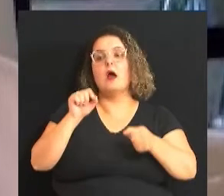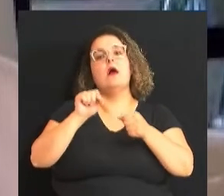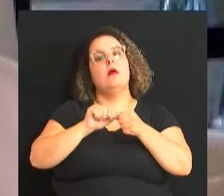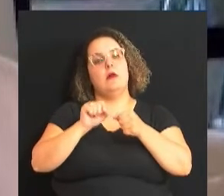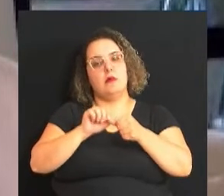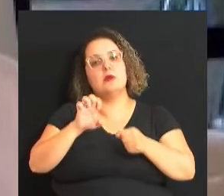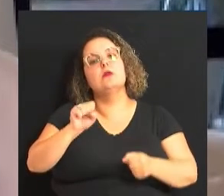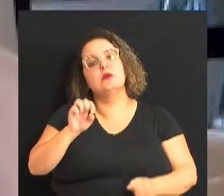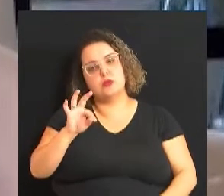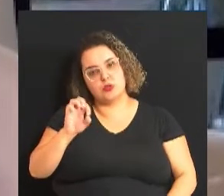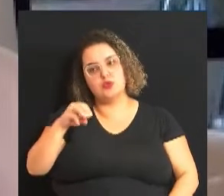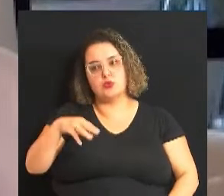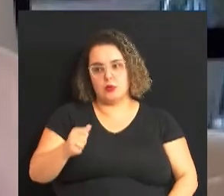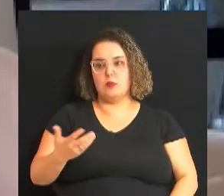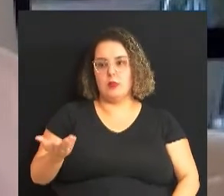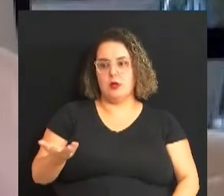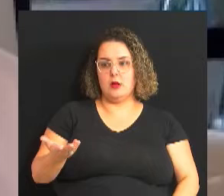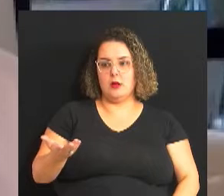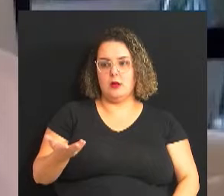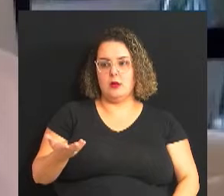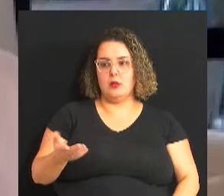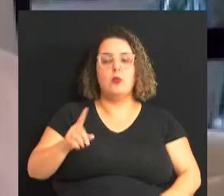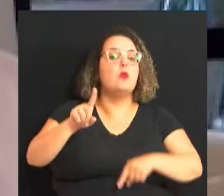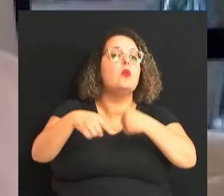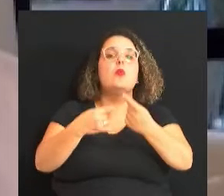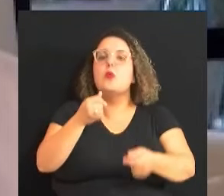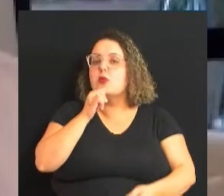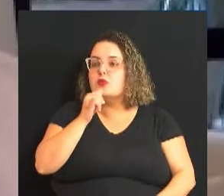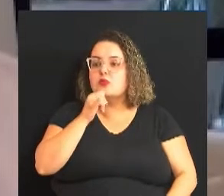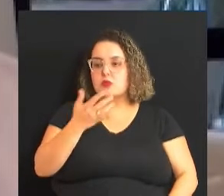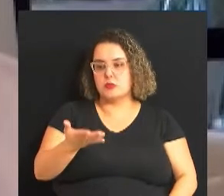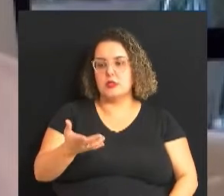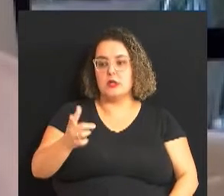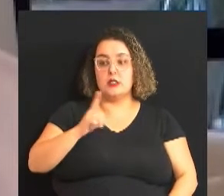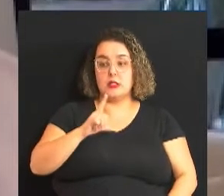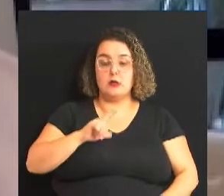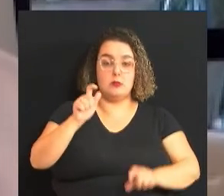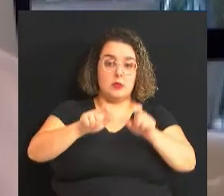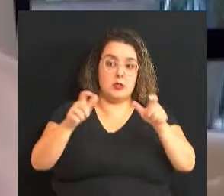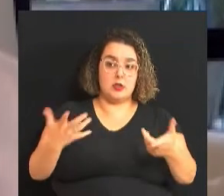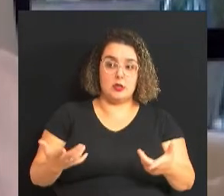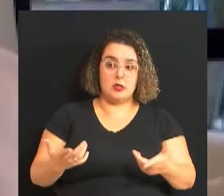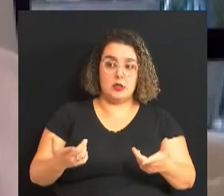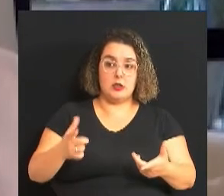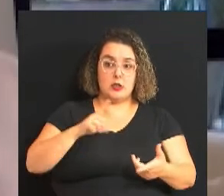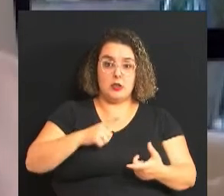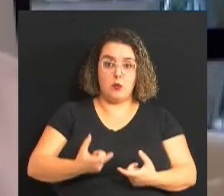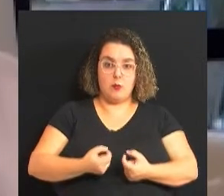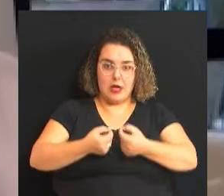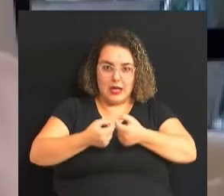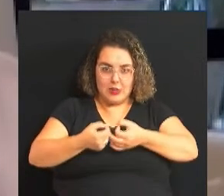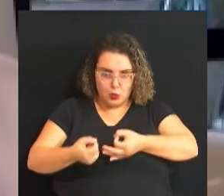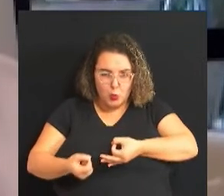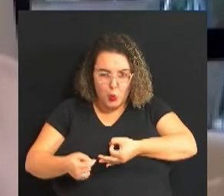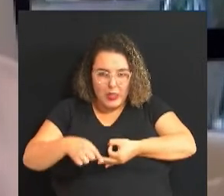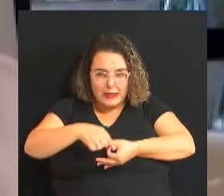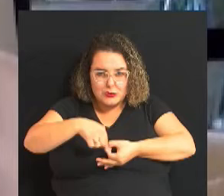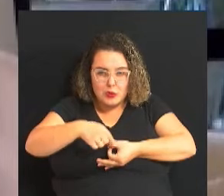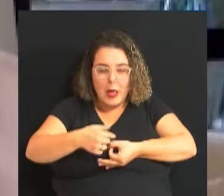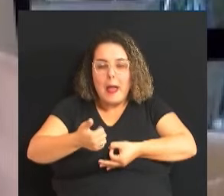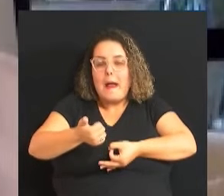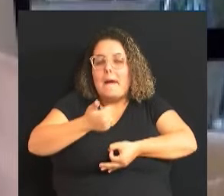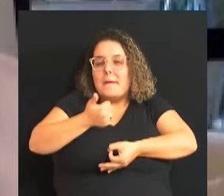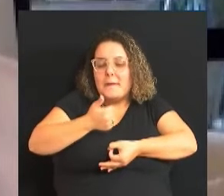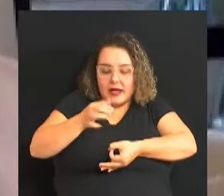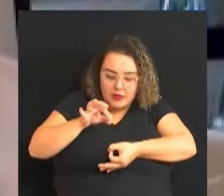estoma, entendeu? Vou te dar um outro exemplo. Tem pessoas, por exemplo, que têm um câncer no reto, lá embaixo, bem pertinho